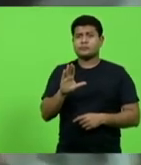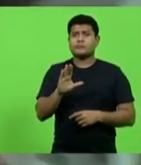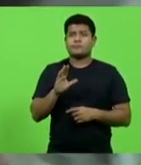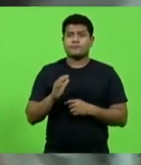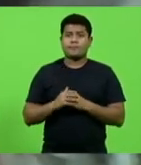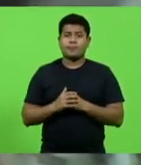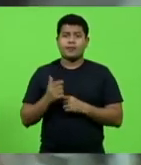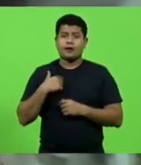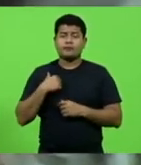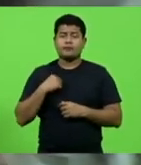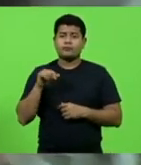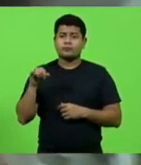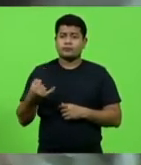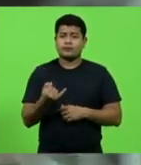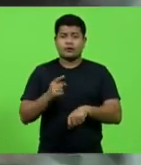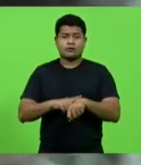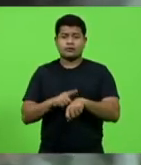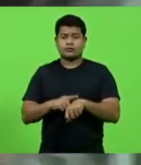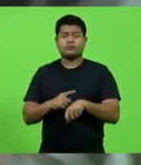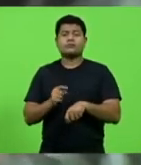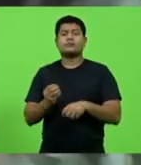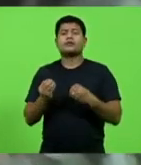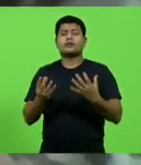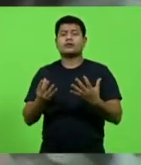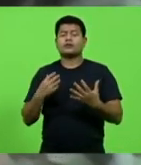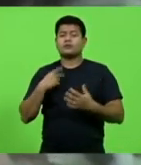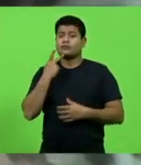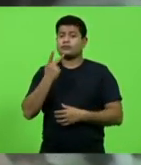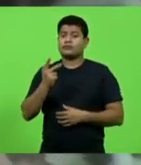aproveitar os 4 minutos, eu vou reforçar